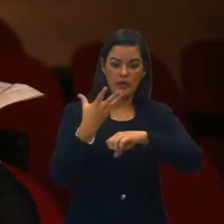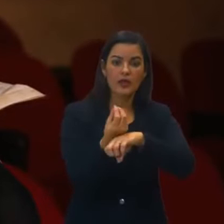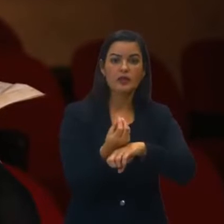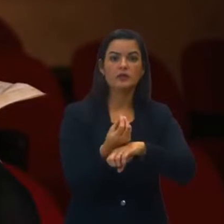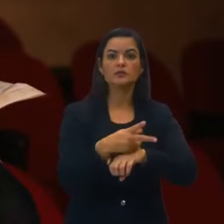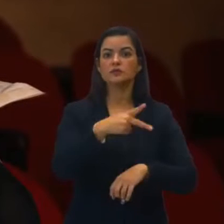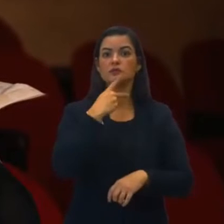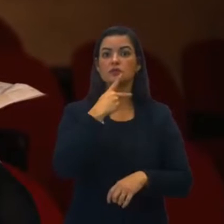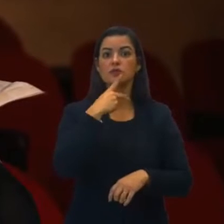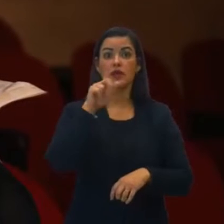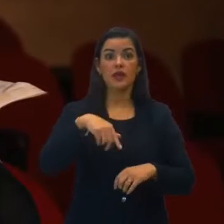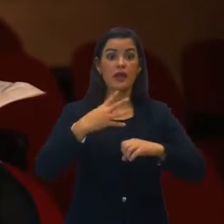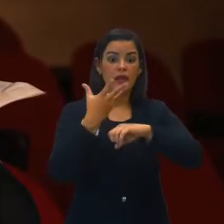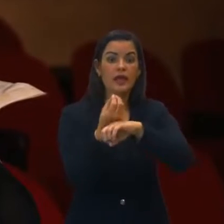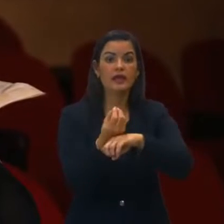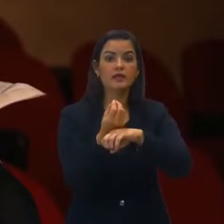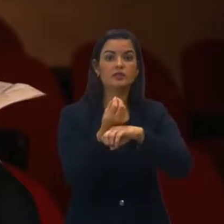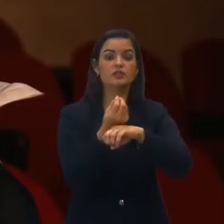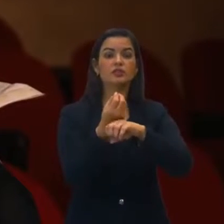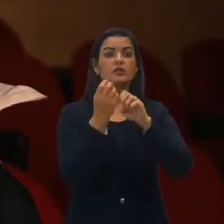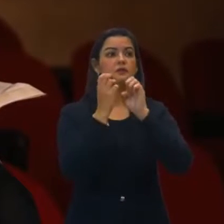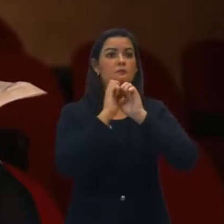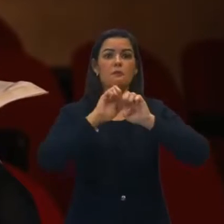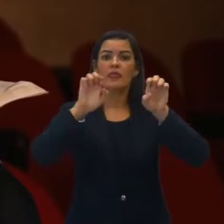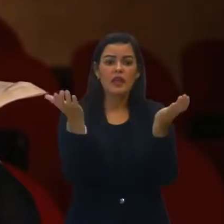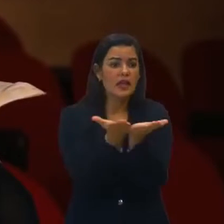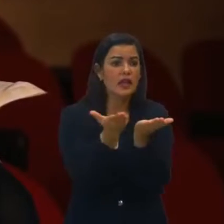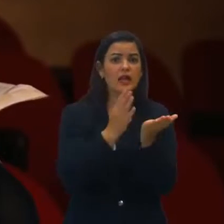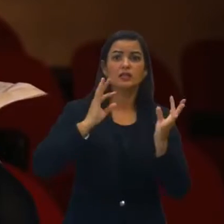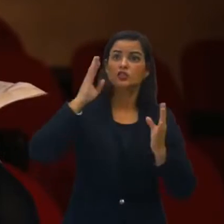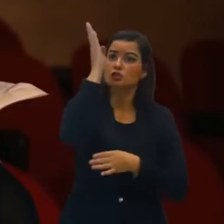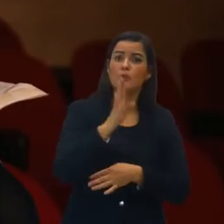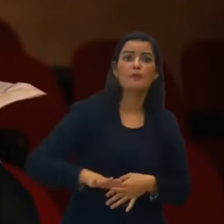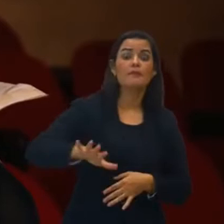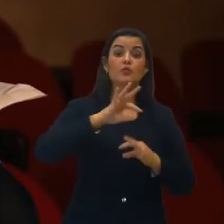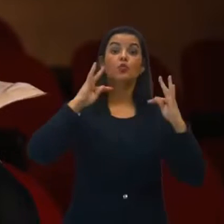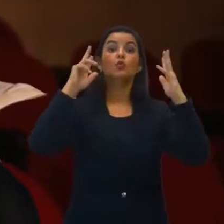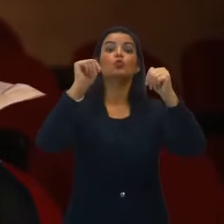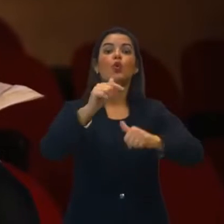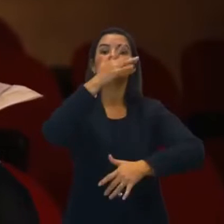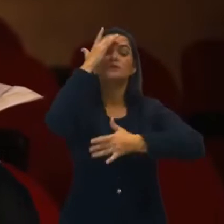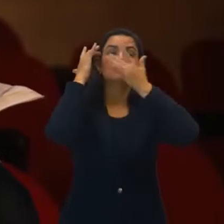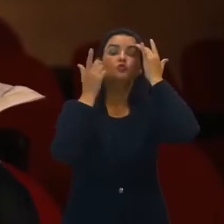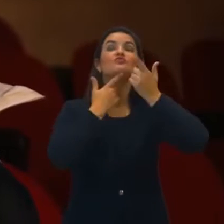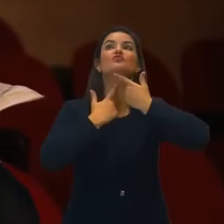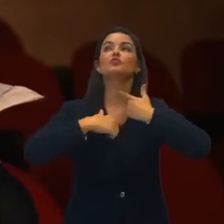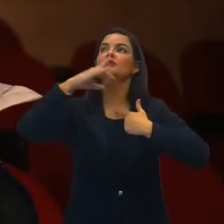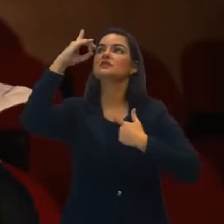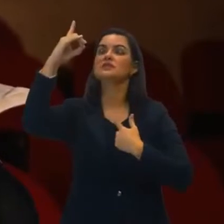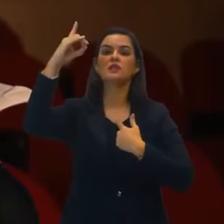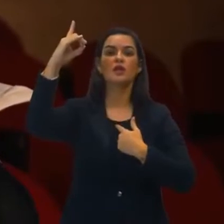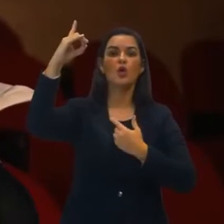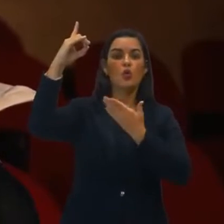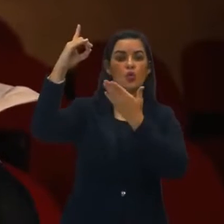igreja evangélica desta nação. É para todos aqueles que têm sede de Deus e aguardam ansiosamente